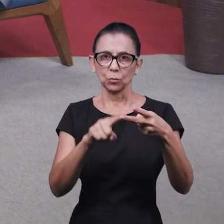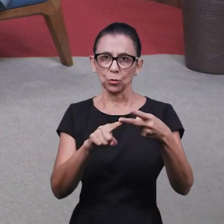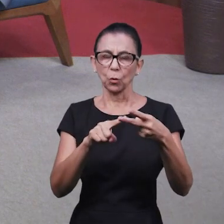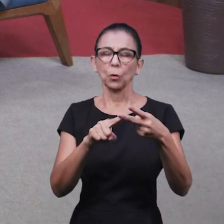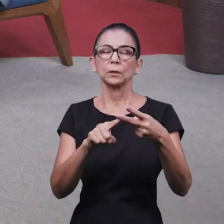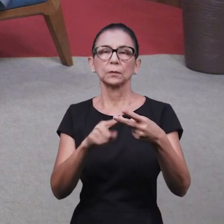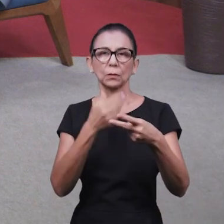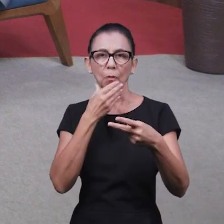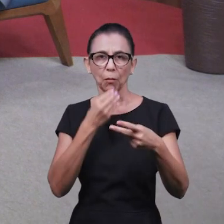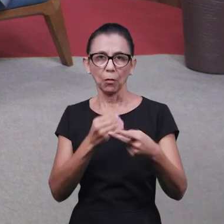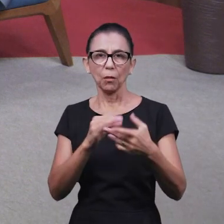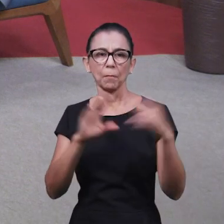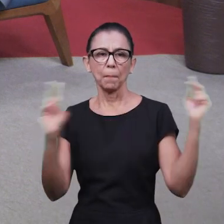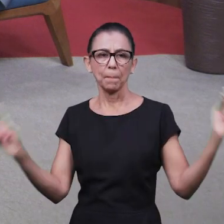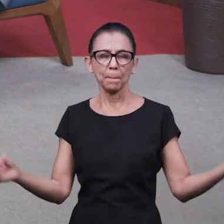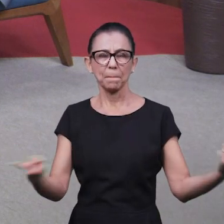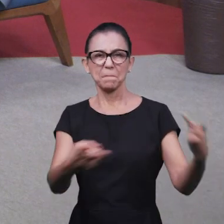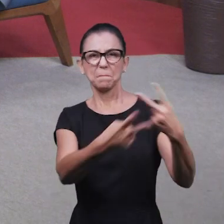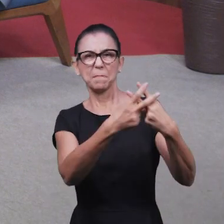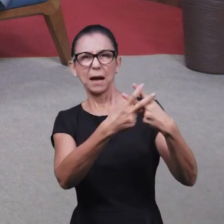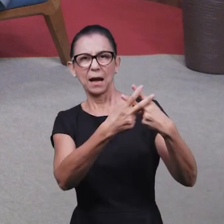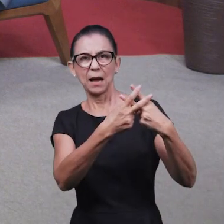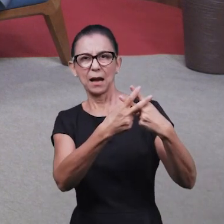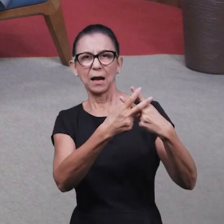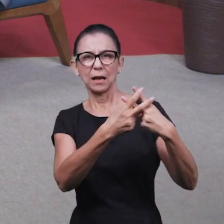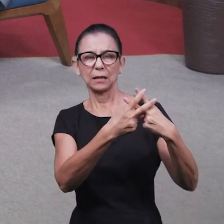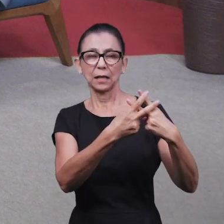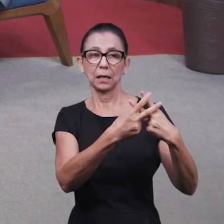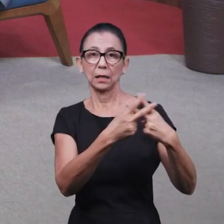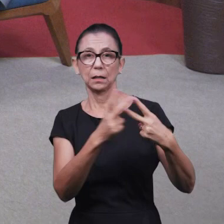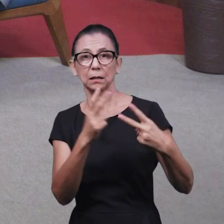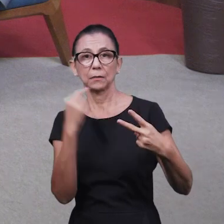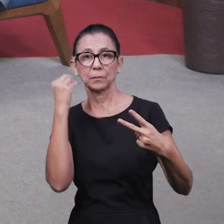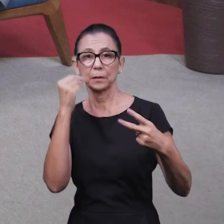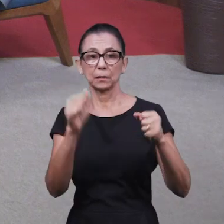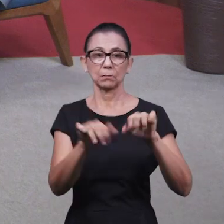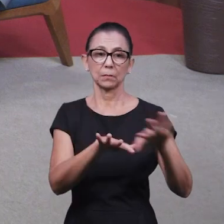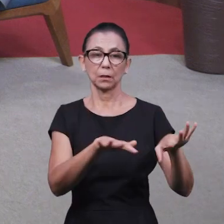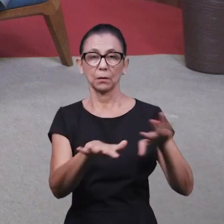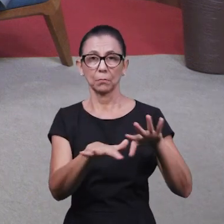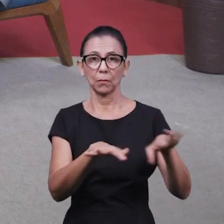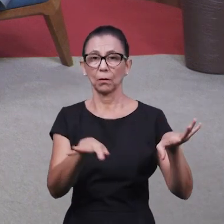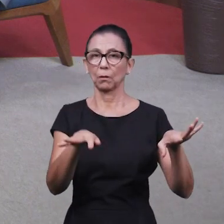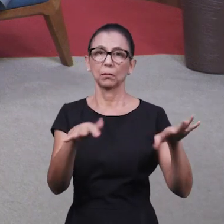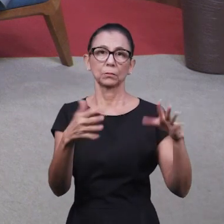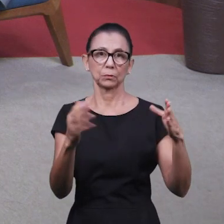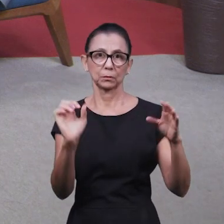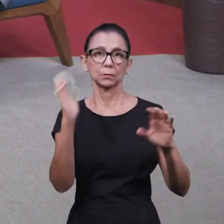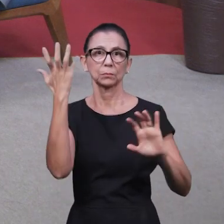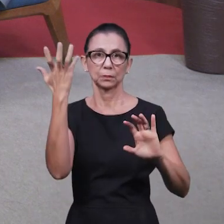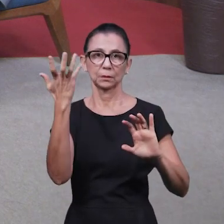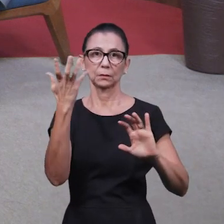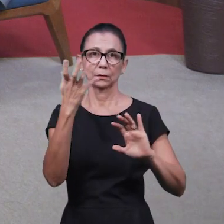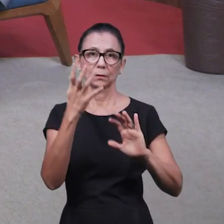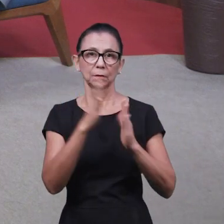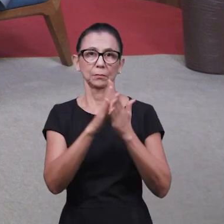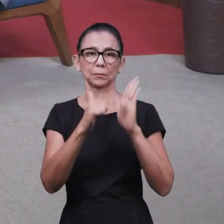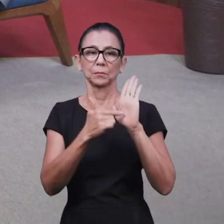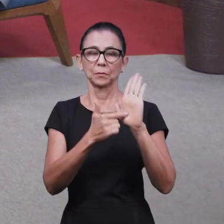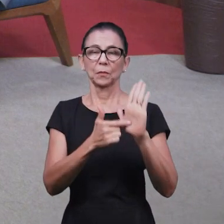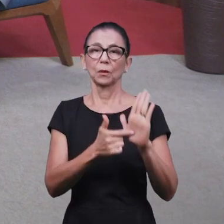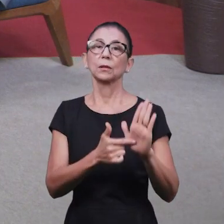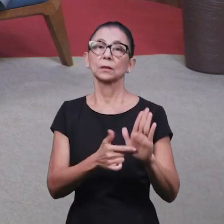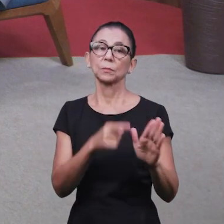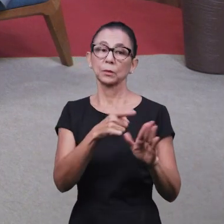pregar o evangelho, e há aquela experiência maravilhosa do terremoto e de tudo aquilo que aconteceu, né? Na oposição.